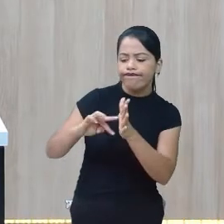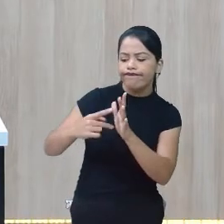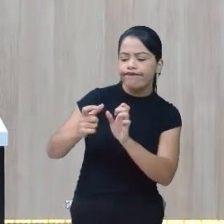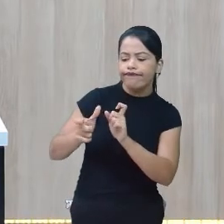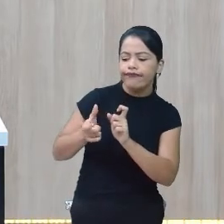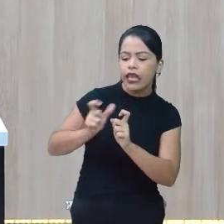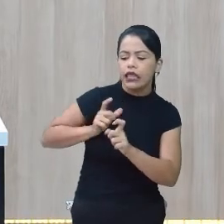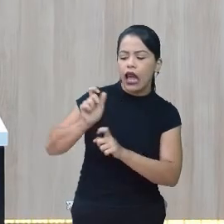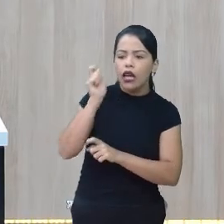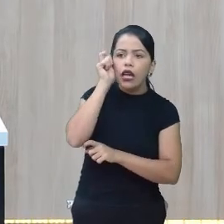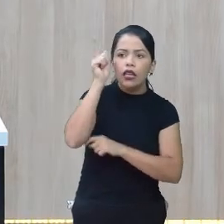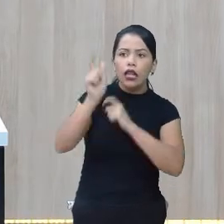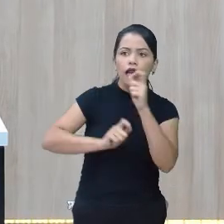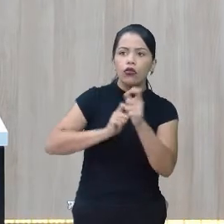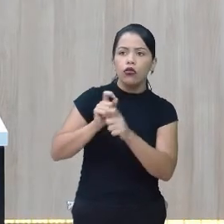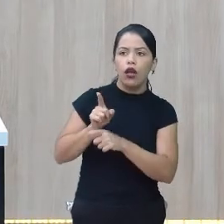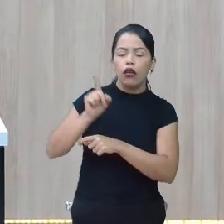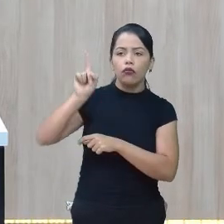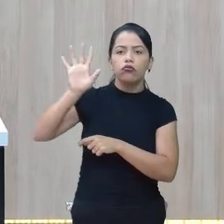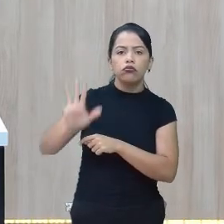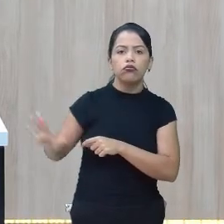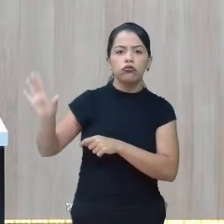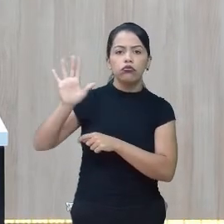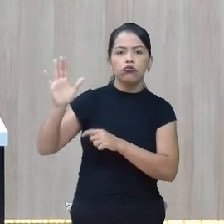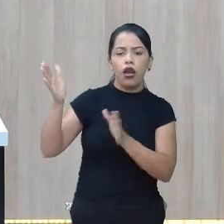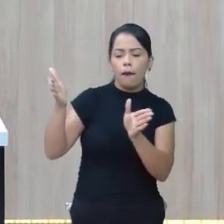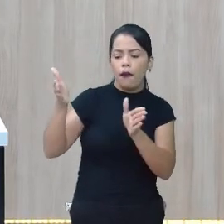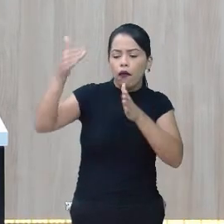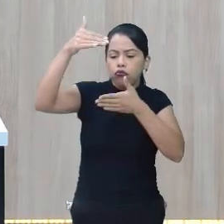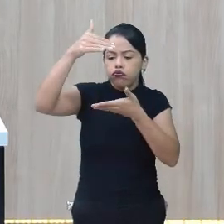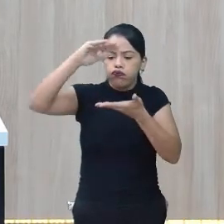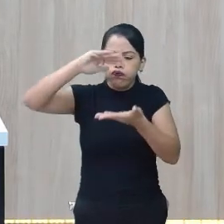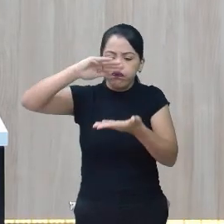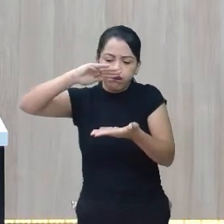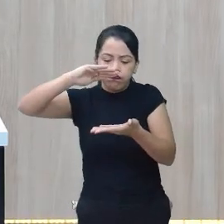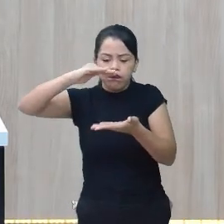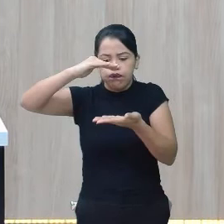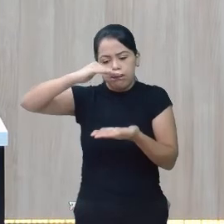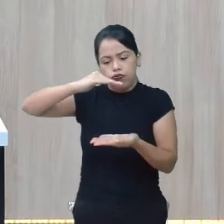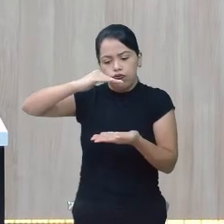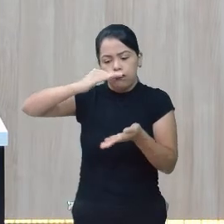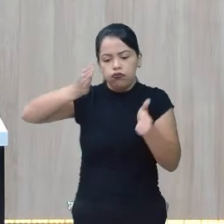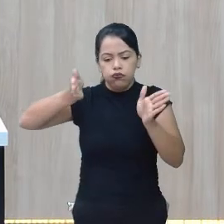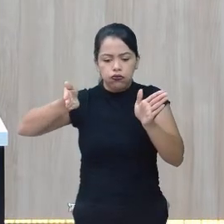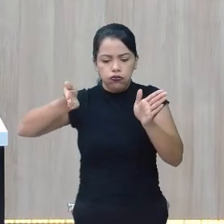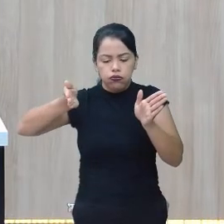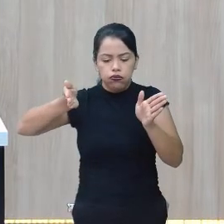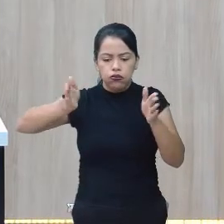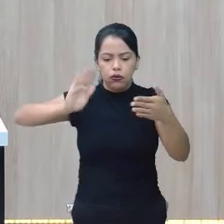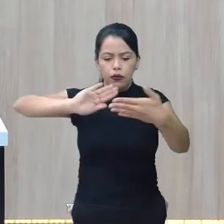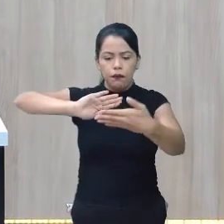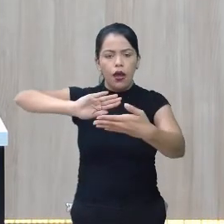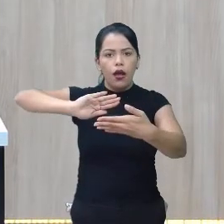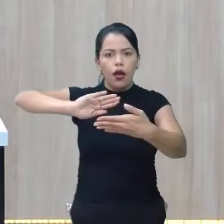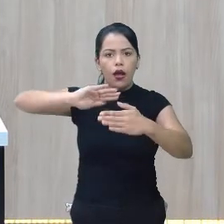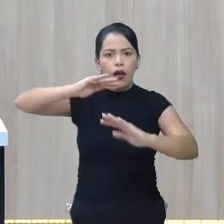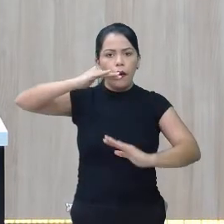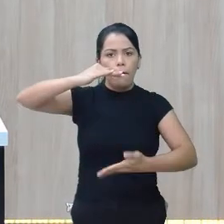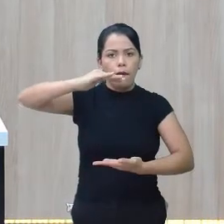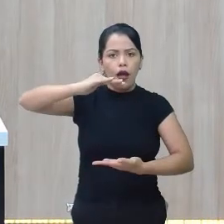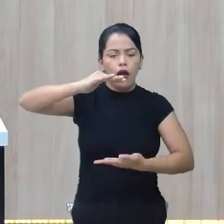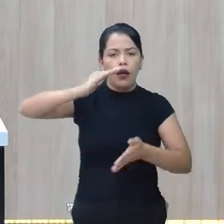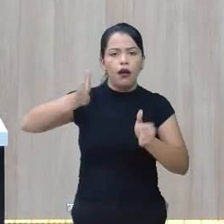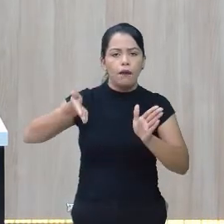para a gente dessa forma aqui, né? Tem que ser mais achatadinha, ou em cima, ou lateralmente. E aí tem que ser uma coisa mais comprida e os ladinhos